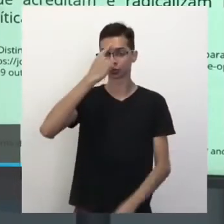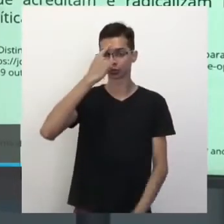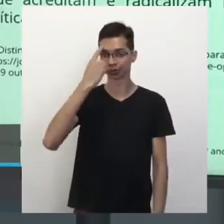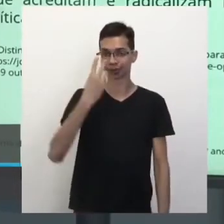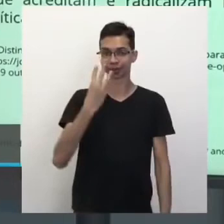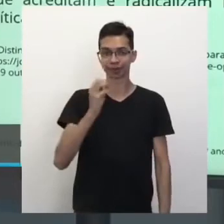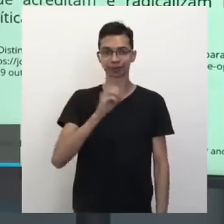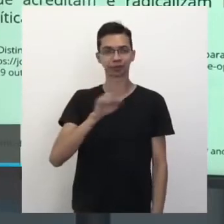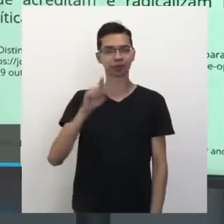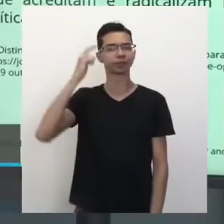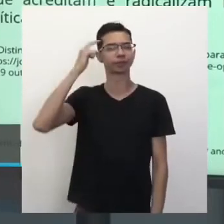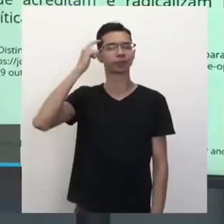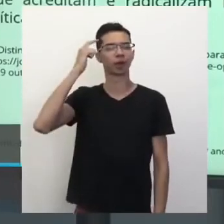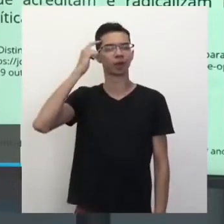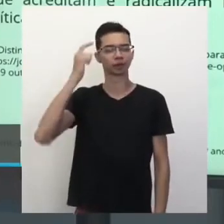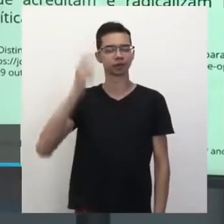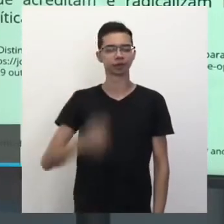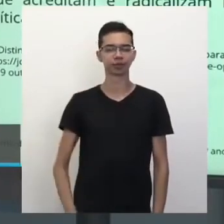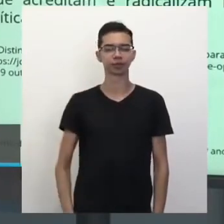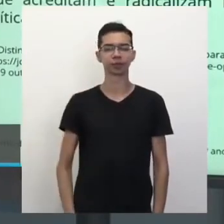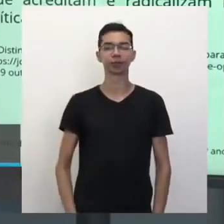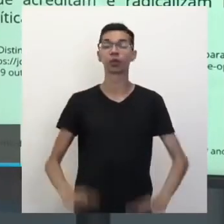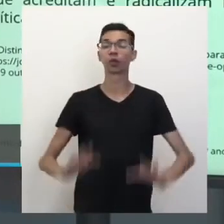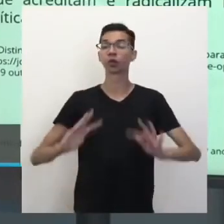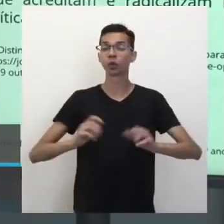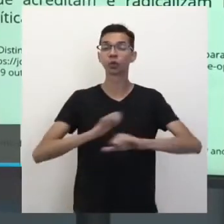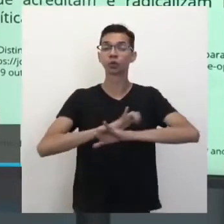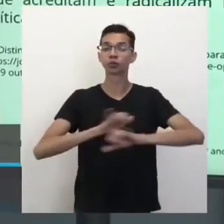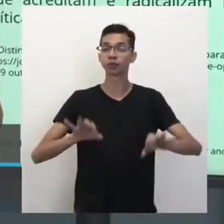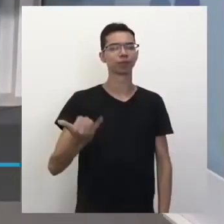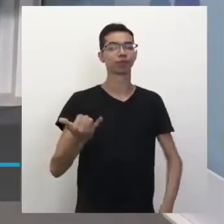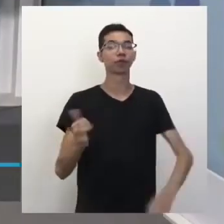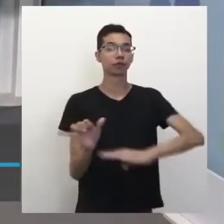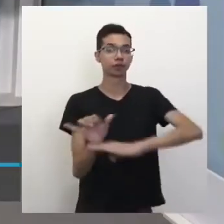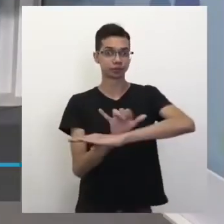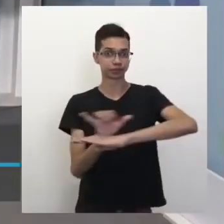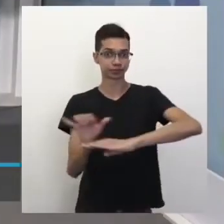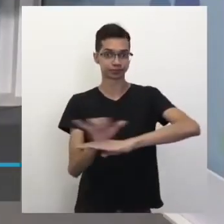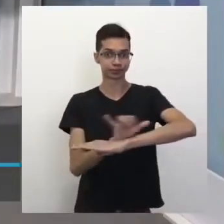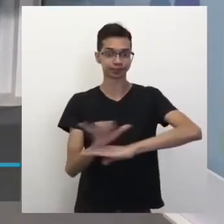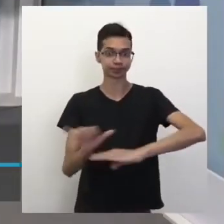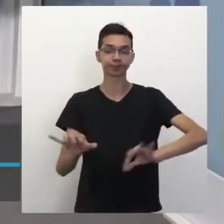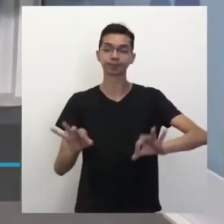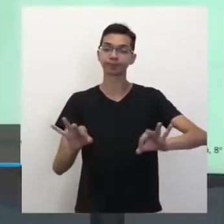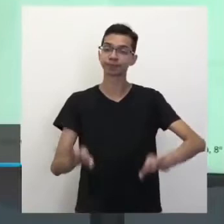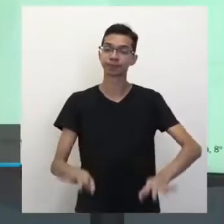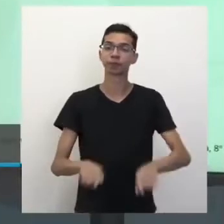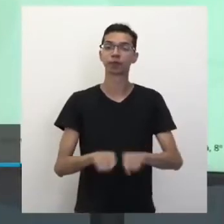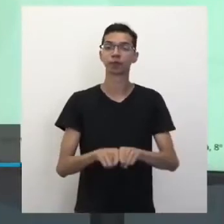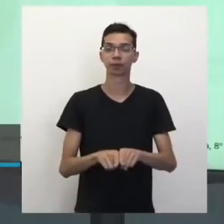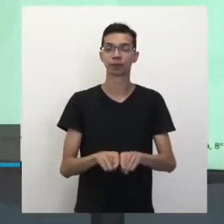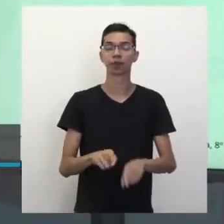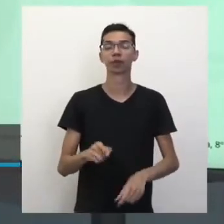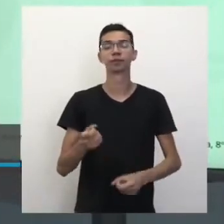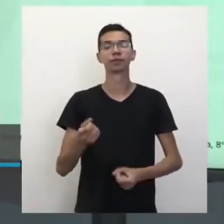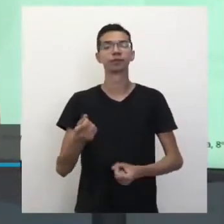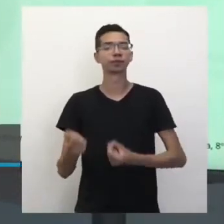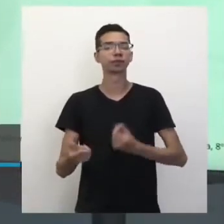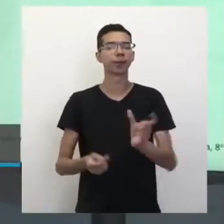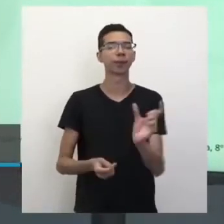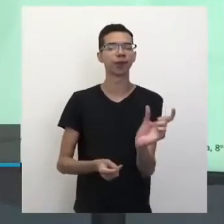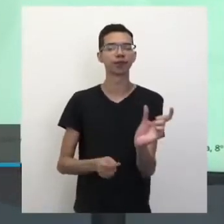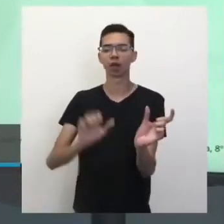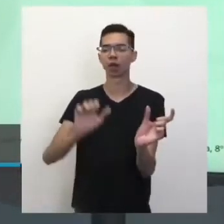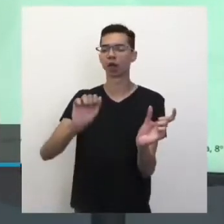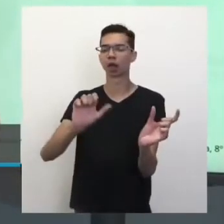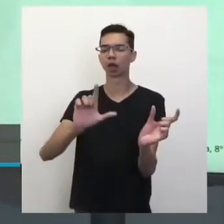Será que toda notícia é imparcial? E nesse contexto dos jornalistas aí. Interessante que eles colocaram alguns, e essa palavra é sempre